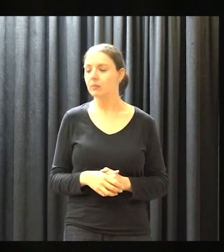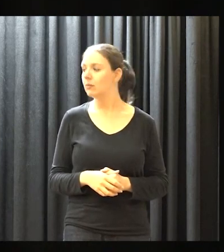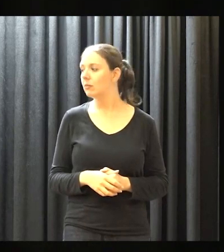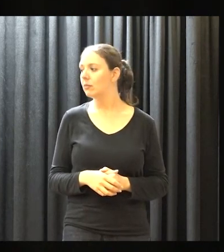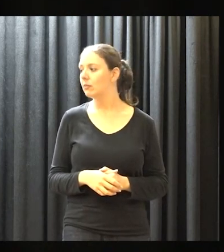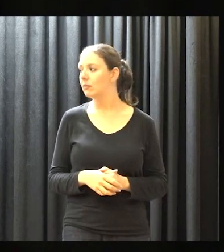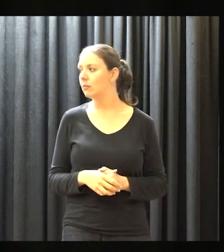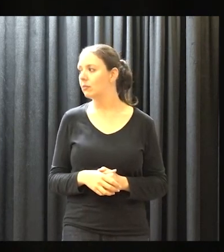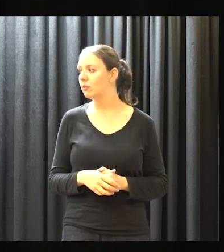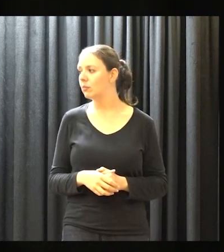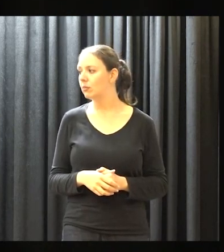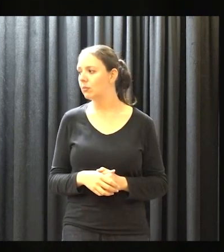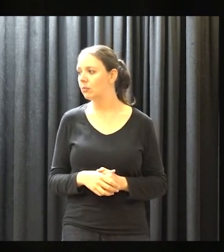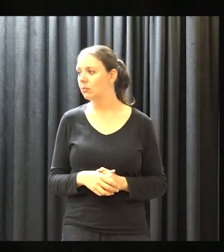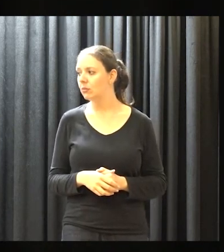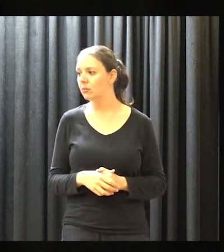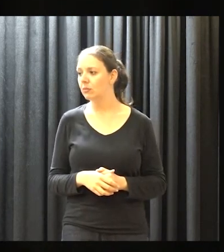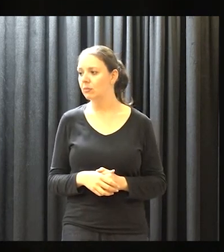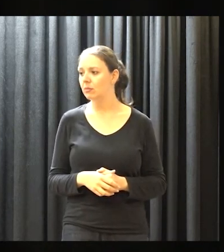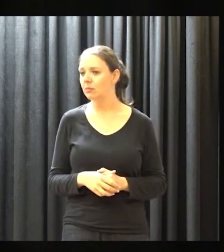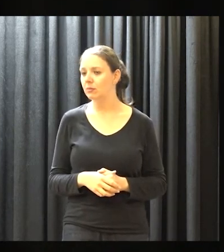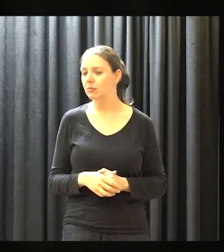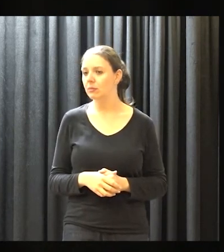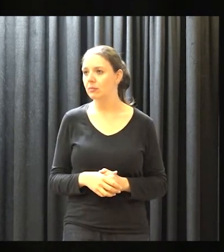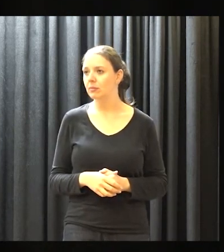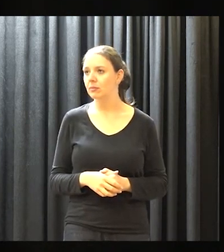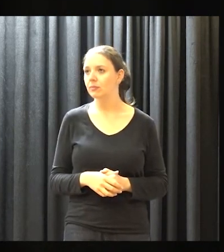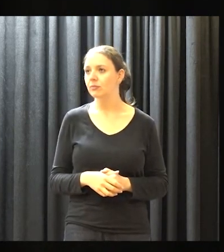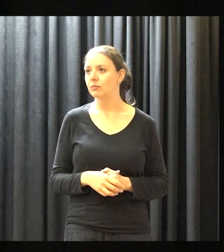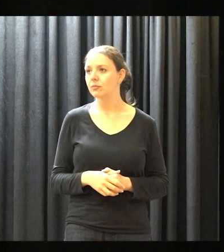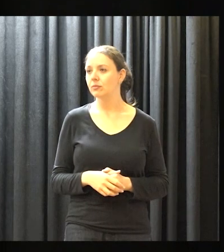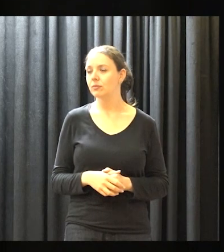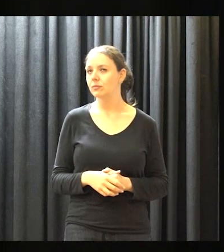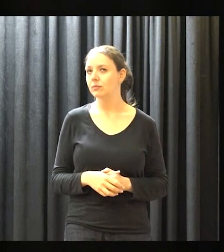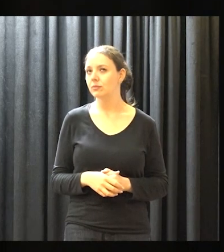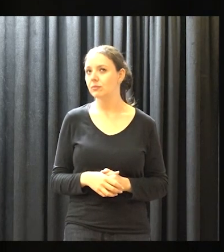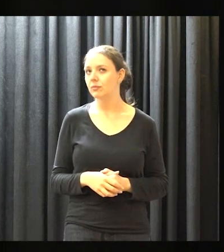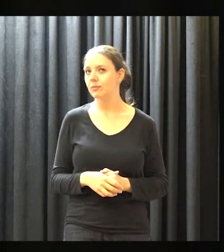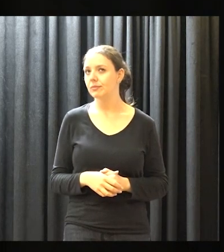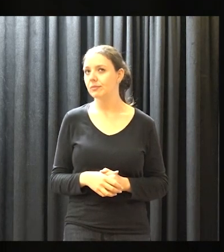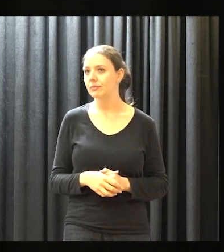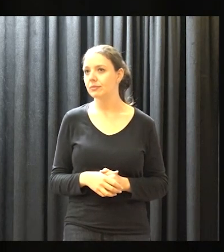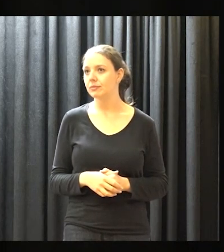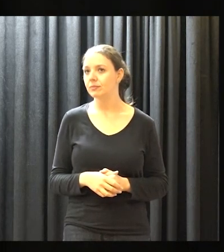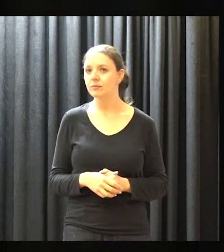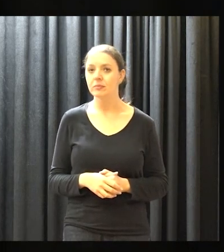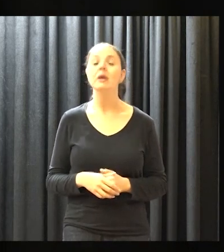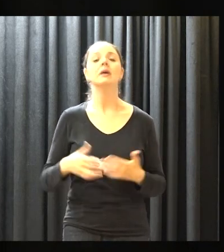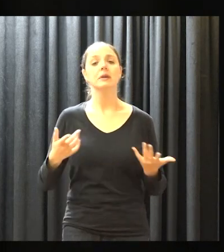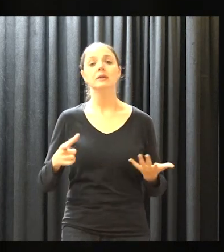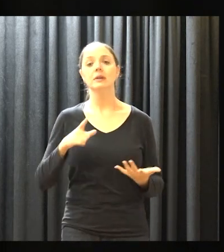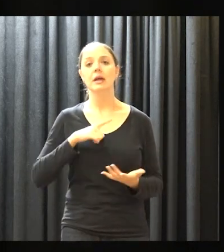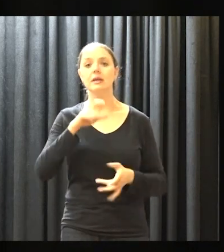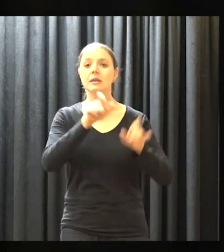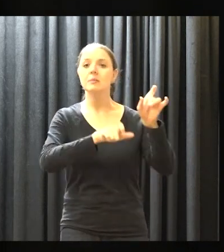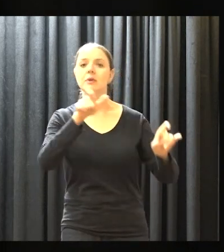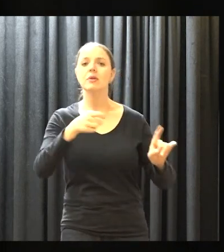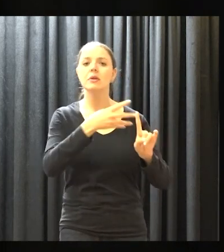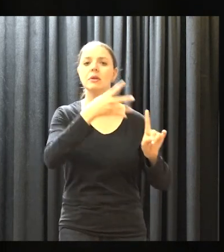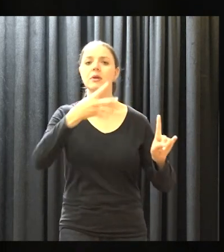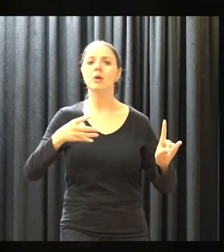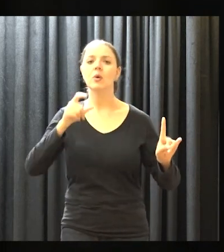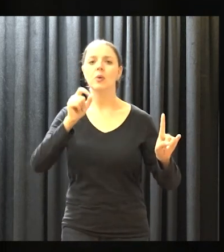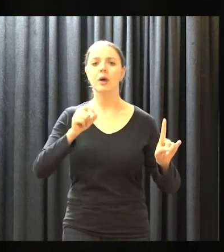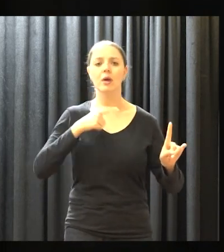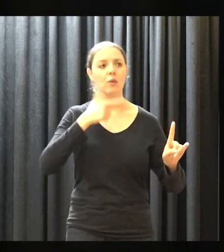que é aquelas pessoas que não querem se identificar nem com o feminino, nem com o masculino, e um cheiro